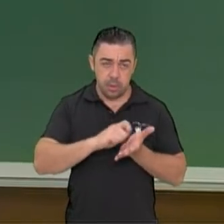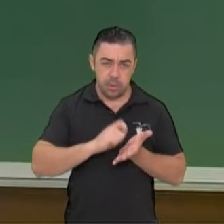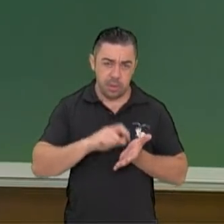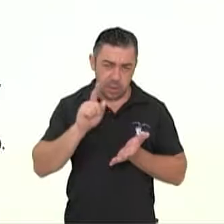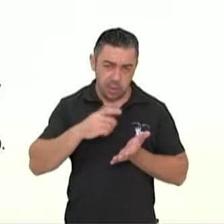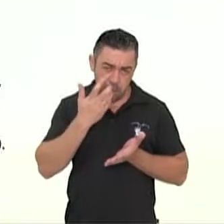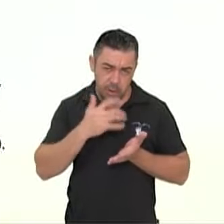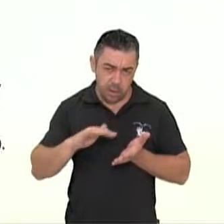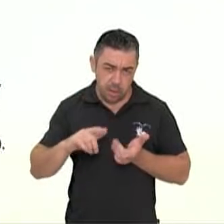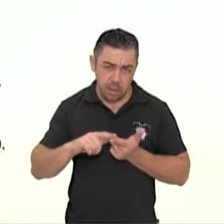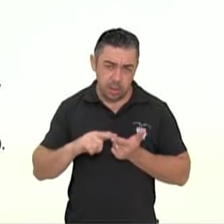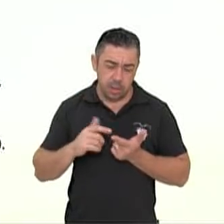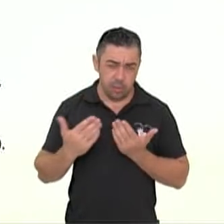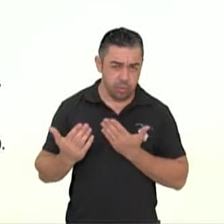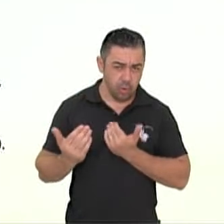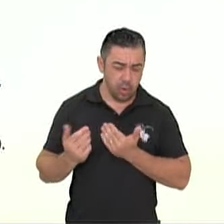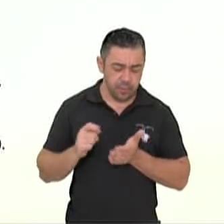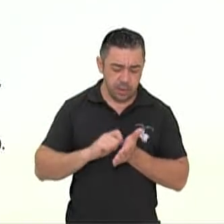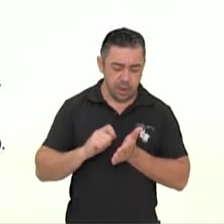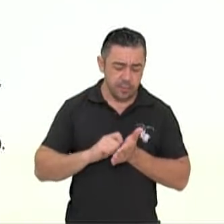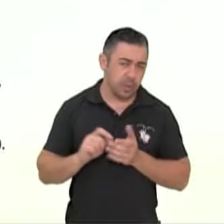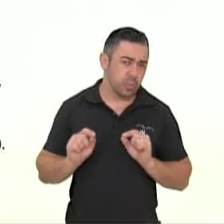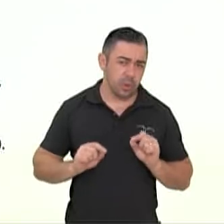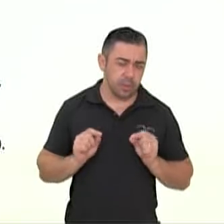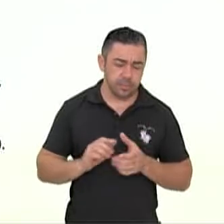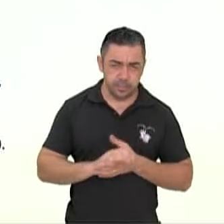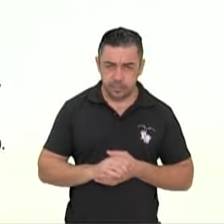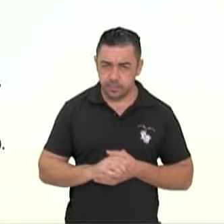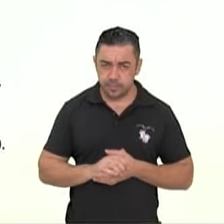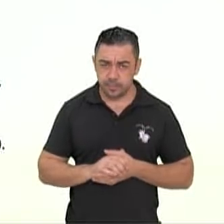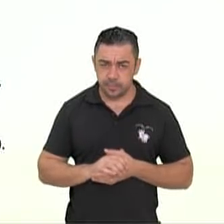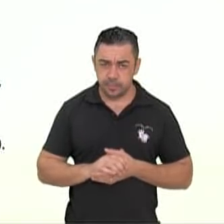aqui que ele é um jovem, ele está escrevendo.